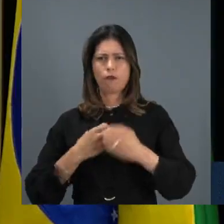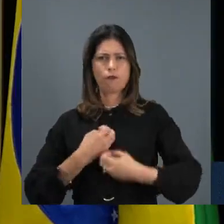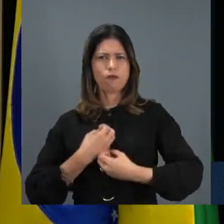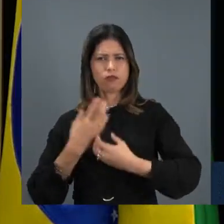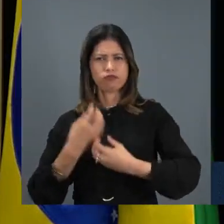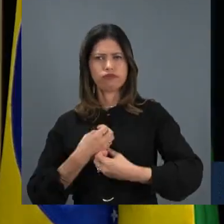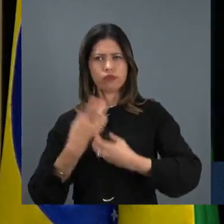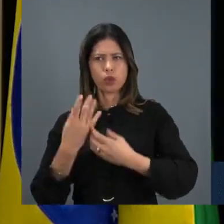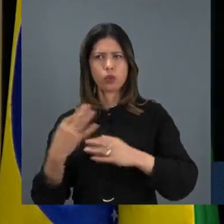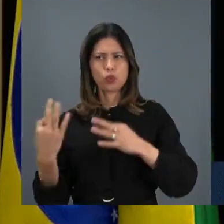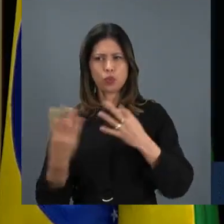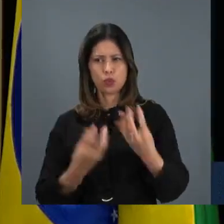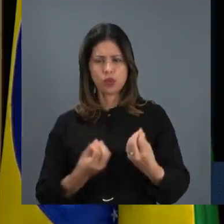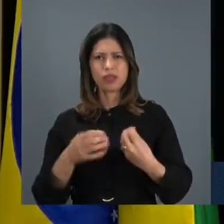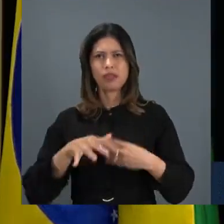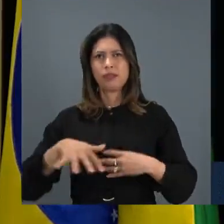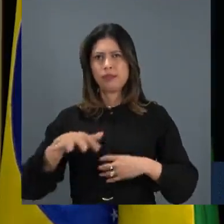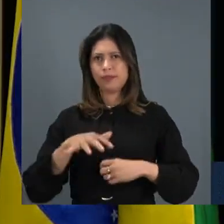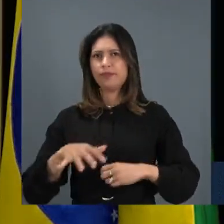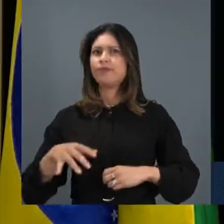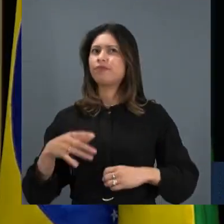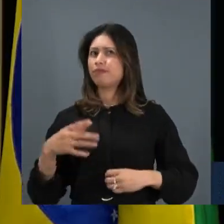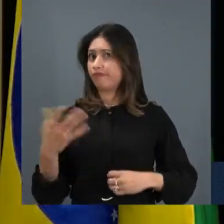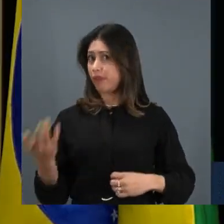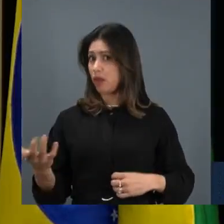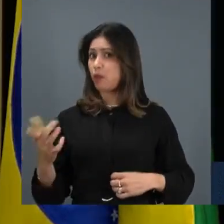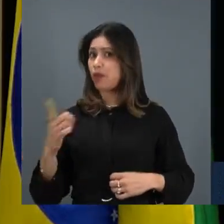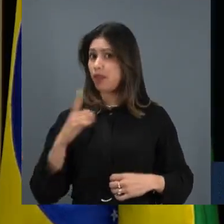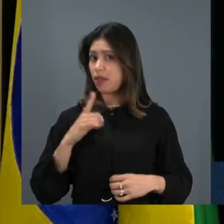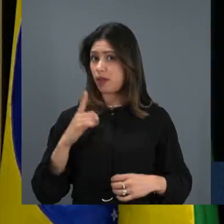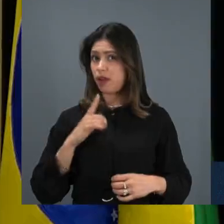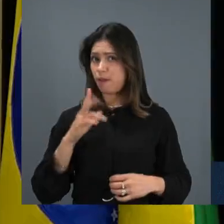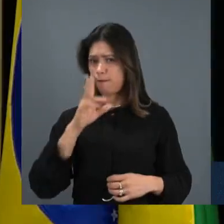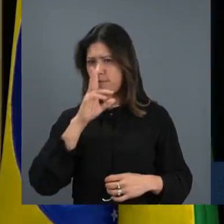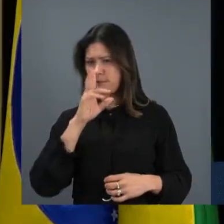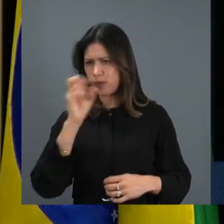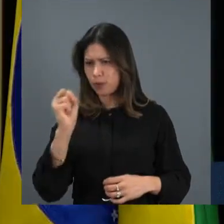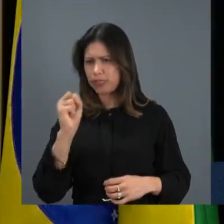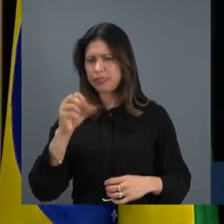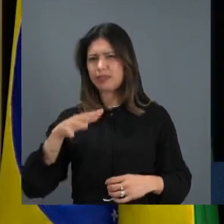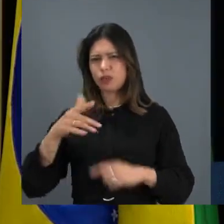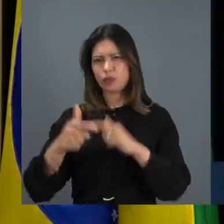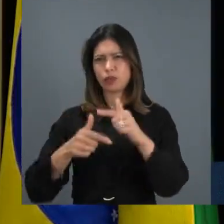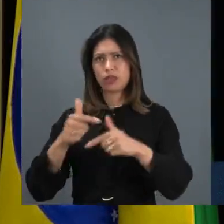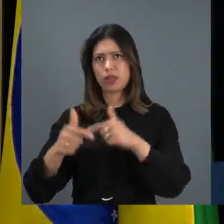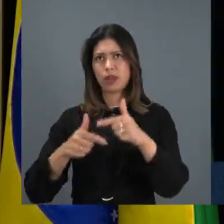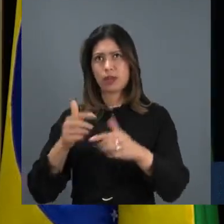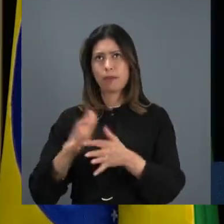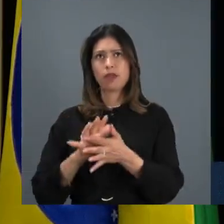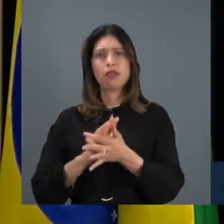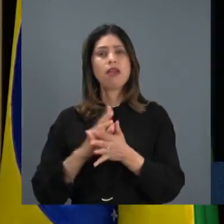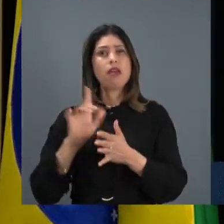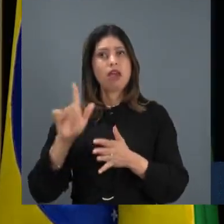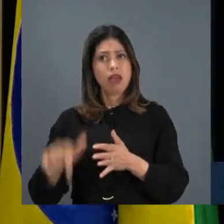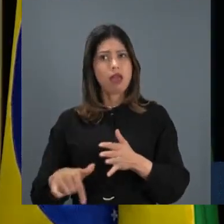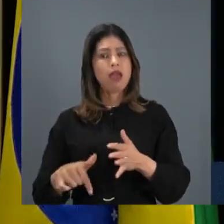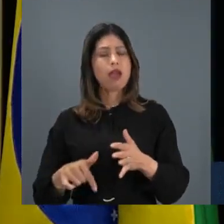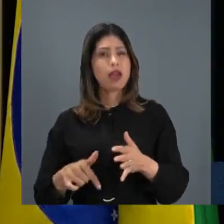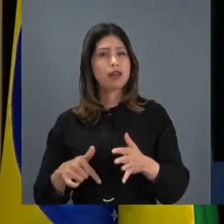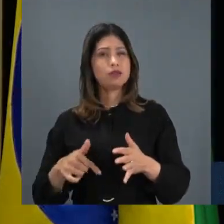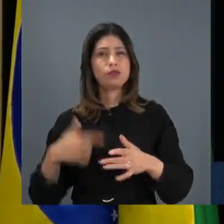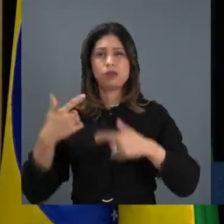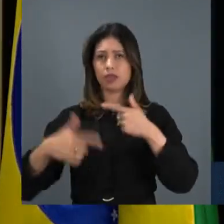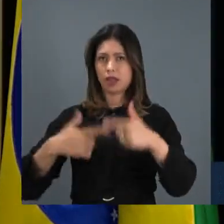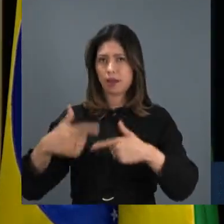aqui nesse contexto. Essa força-tarefa da Polícia Federal é considerada a maior operação policial